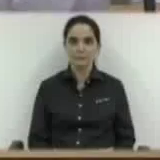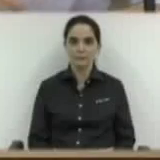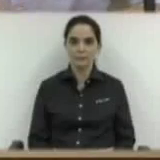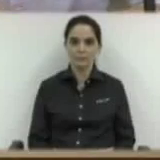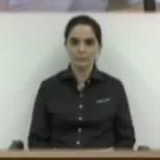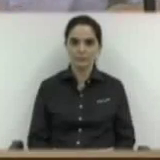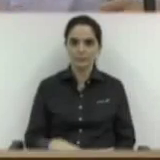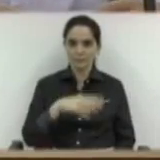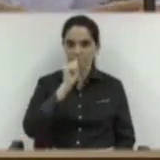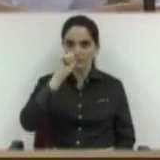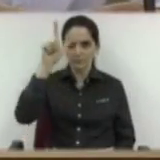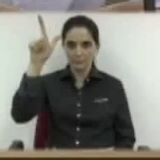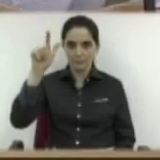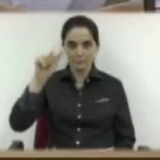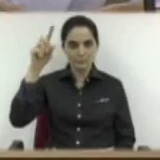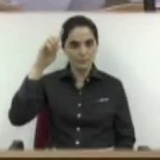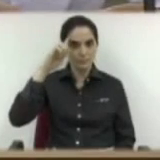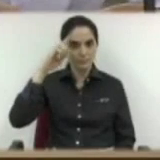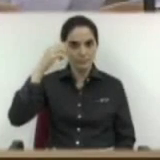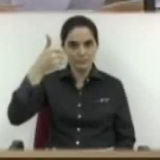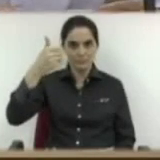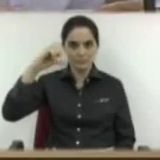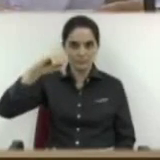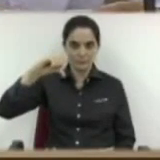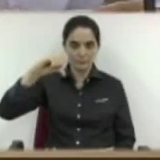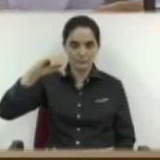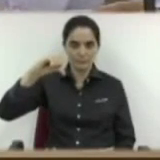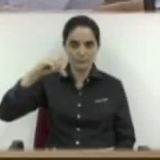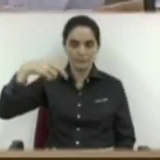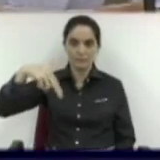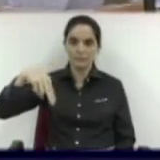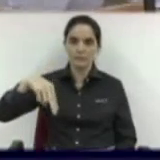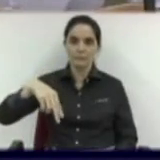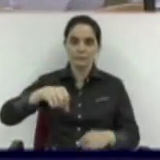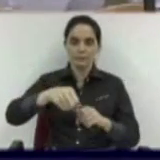Limeira, 19 de novembro de 2015. Ofício